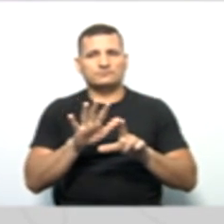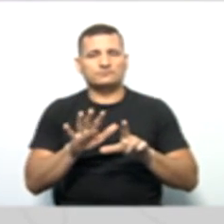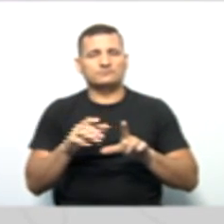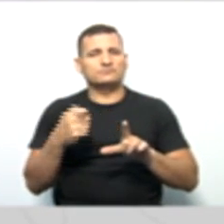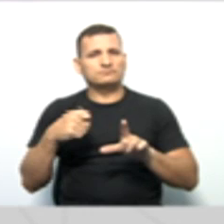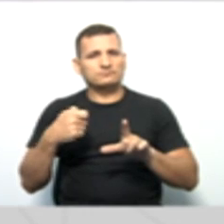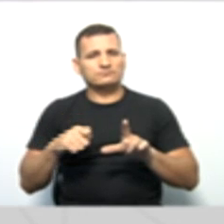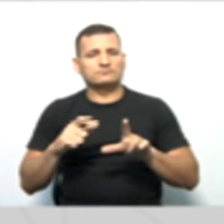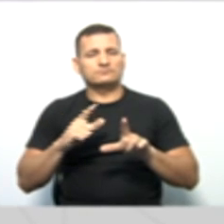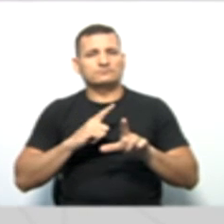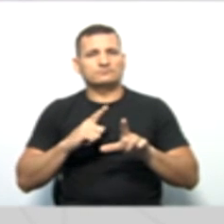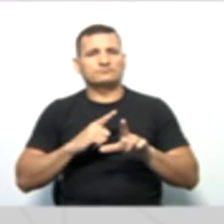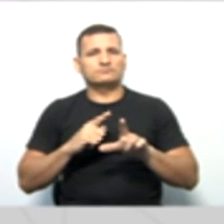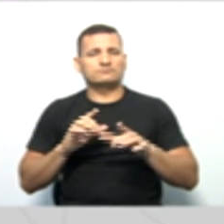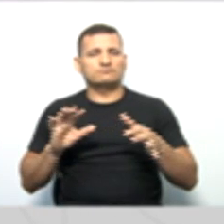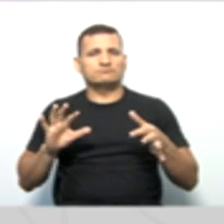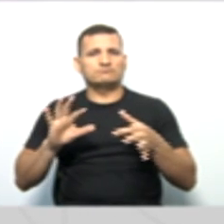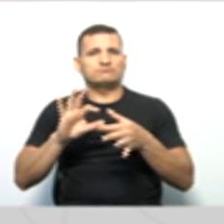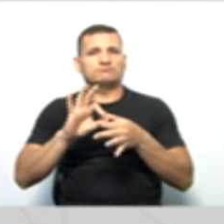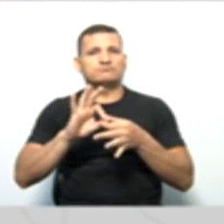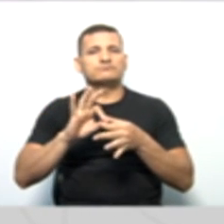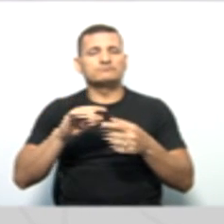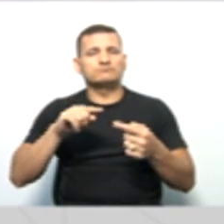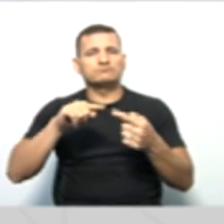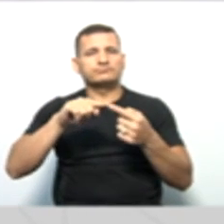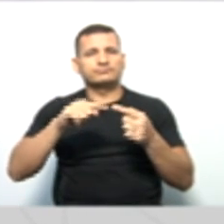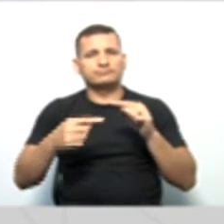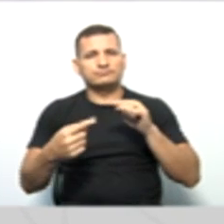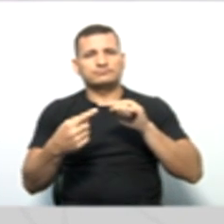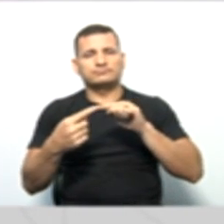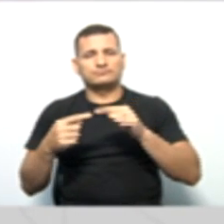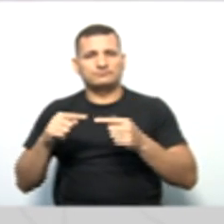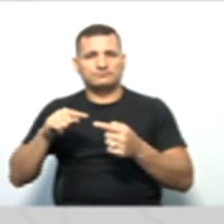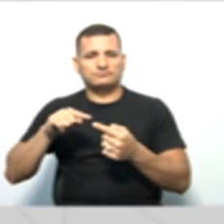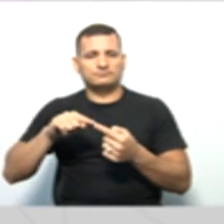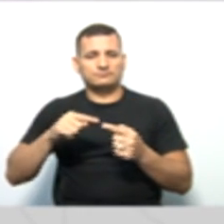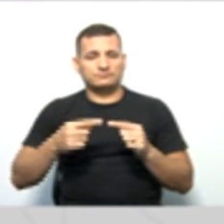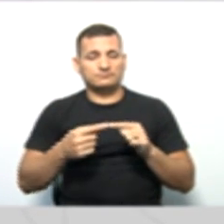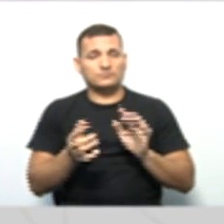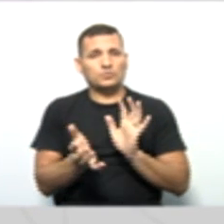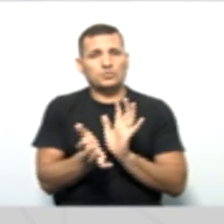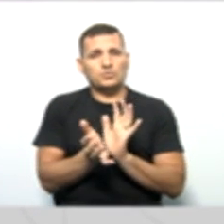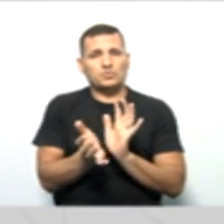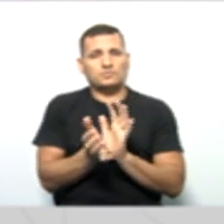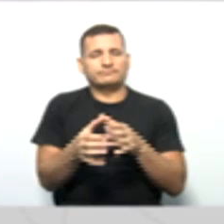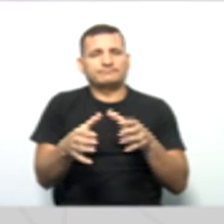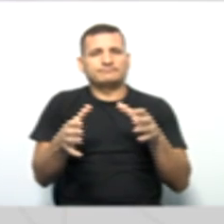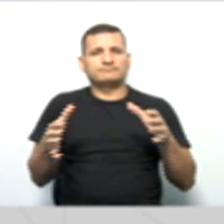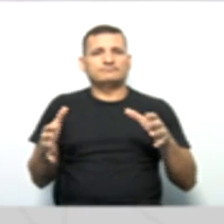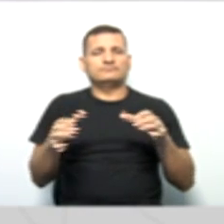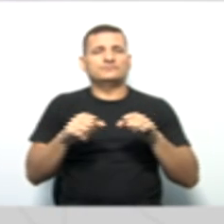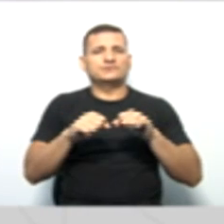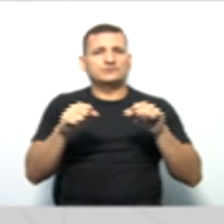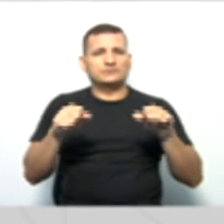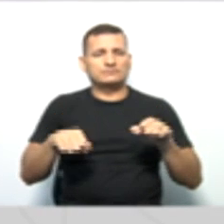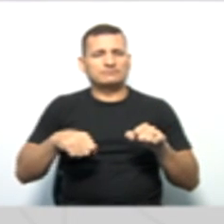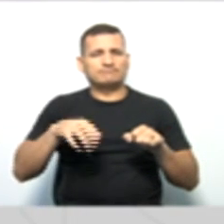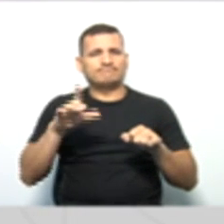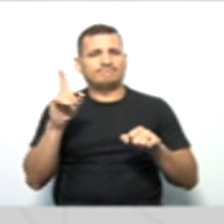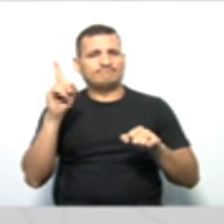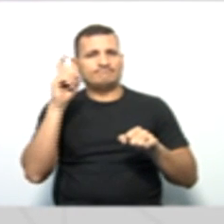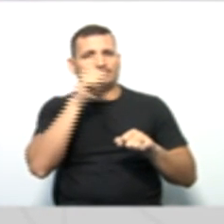ter ali uma conexão entre elas, né? Equipes grandes, softwares complexos, é